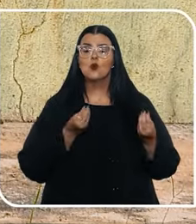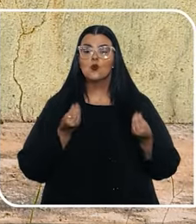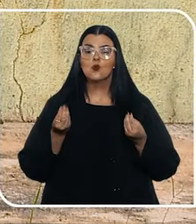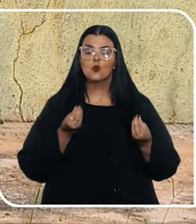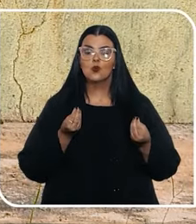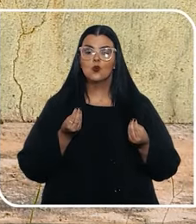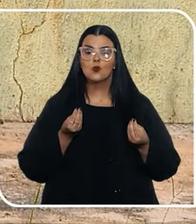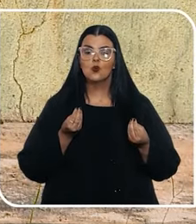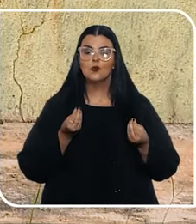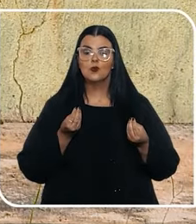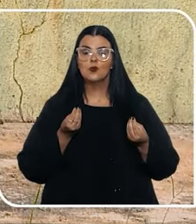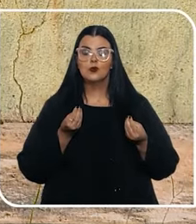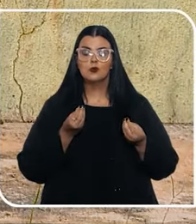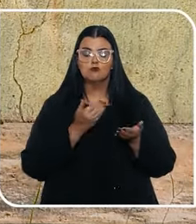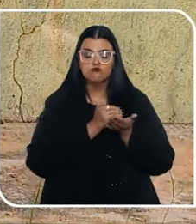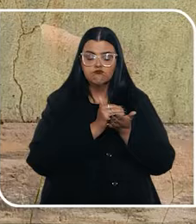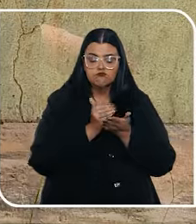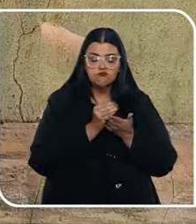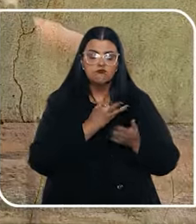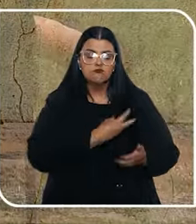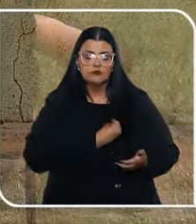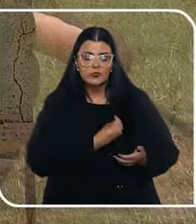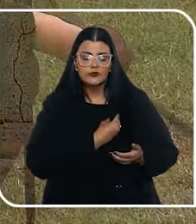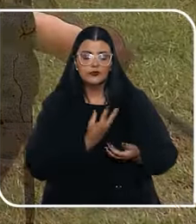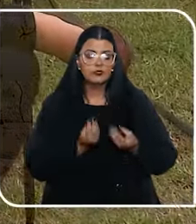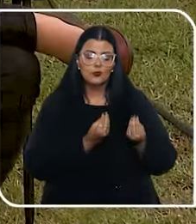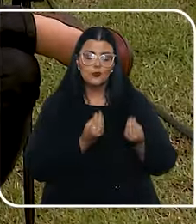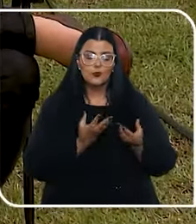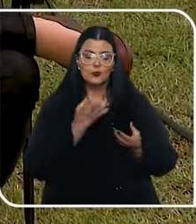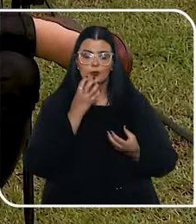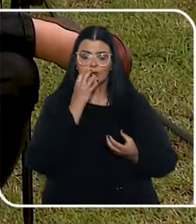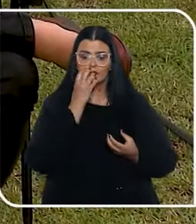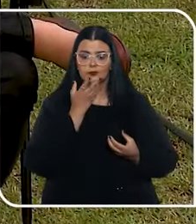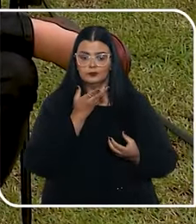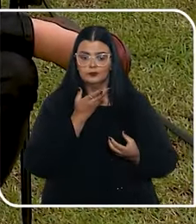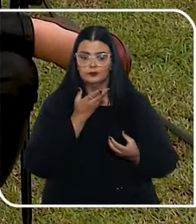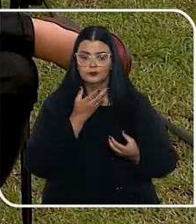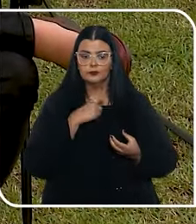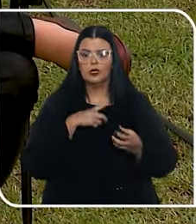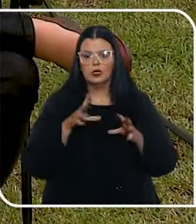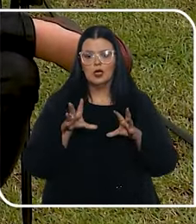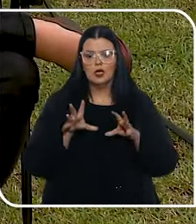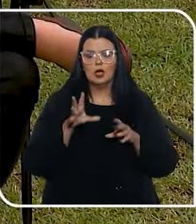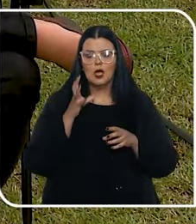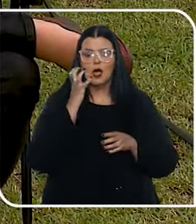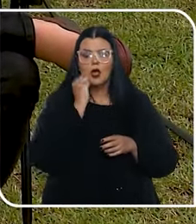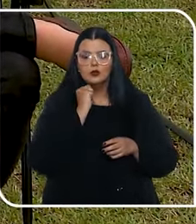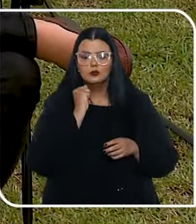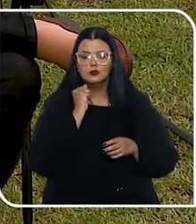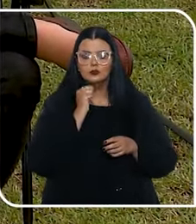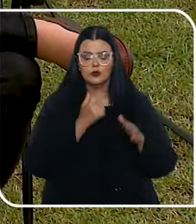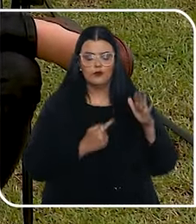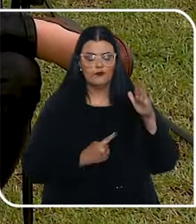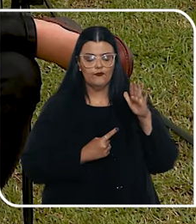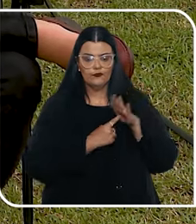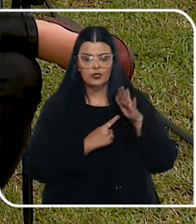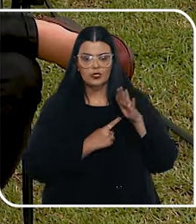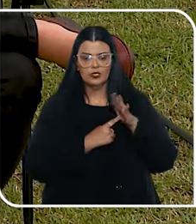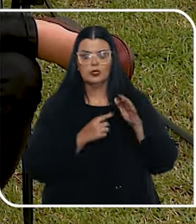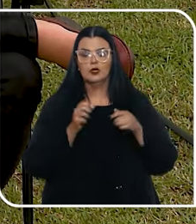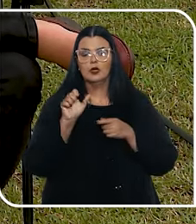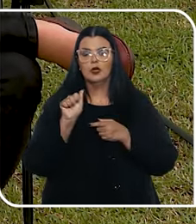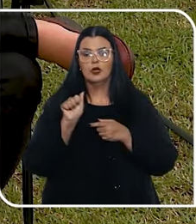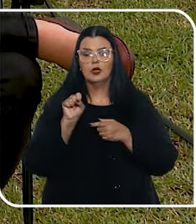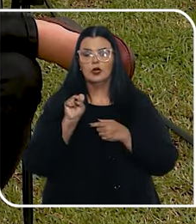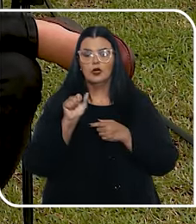Como foi que a Clara entrou na sua vida e na vida do seu ex? A gente adotou a Clara numa feira de adoção lá na